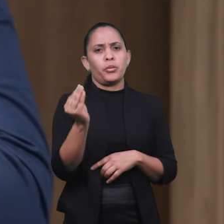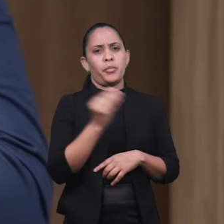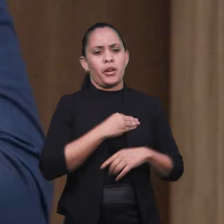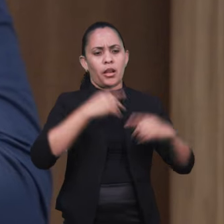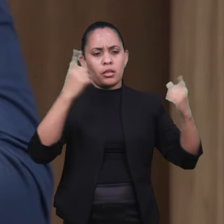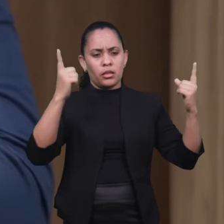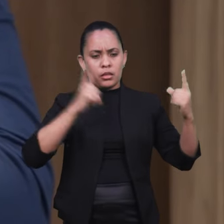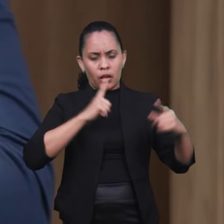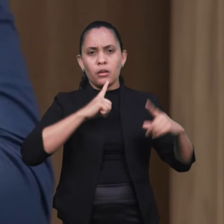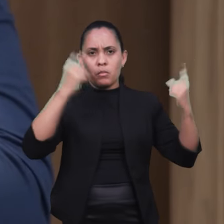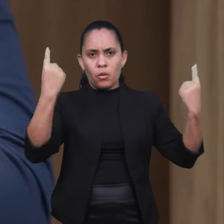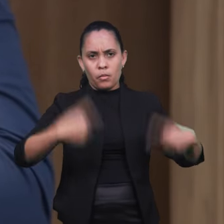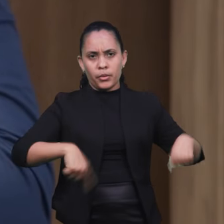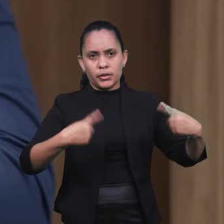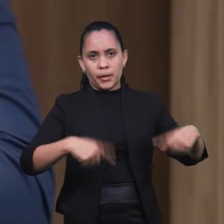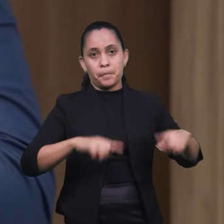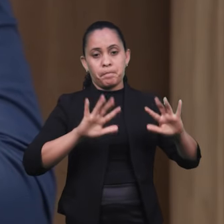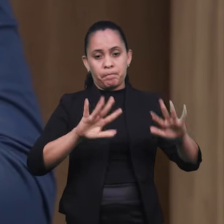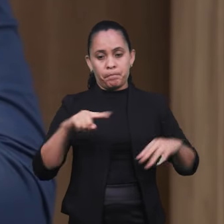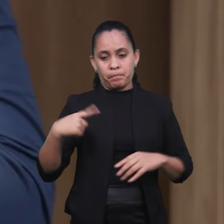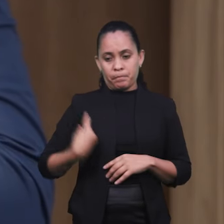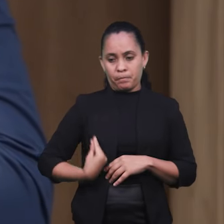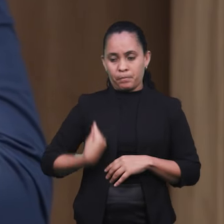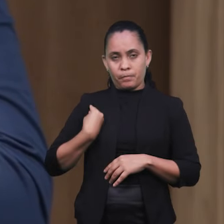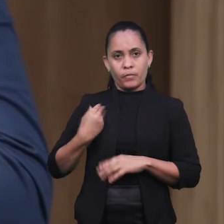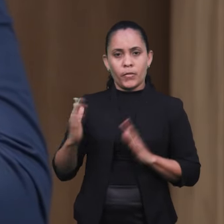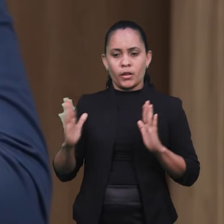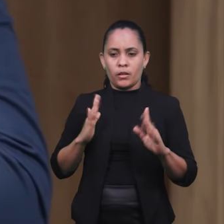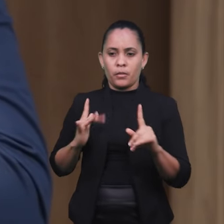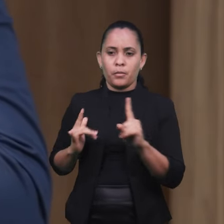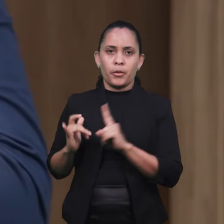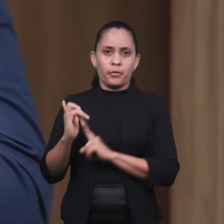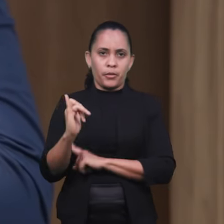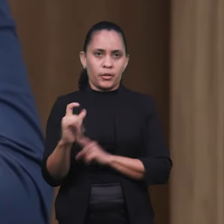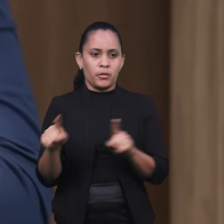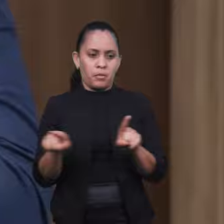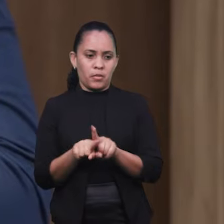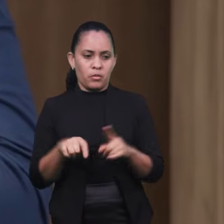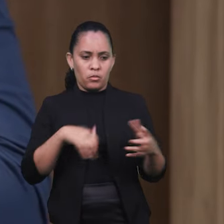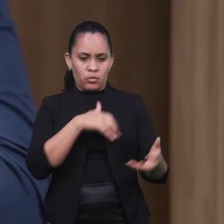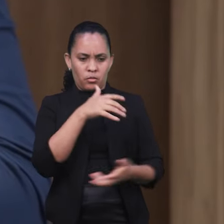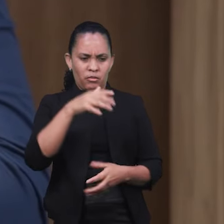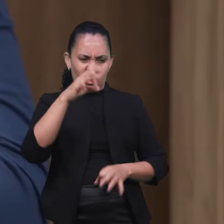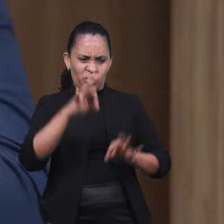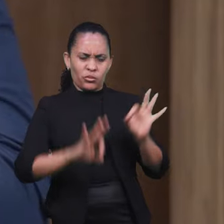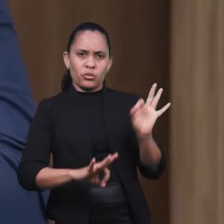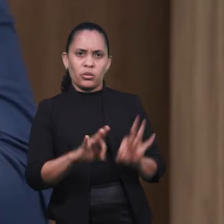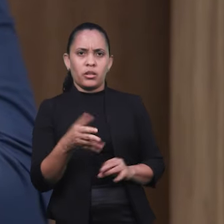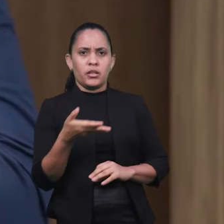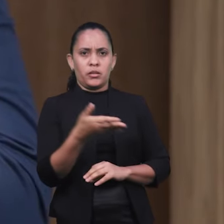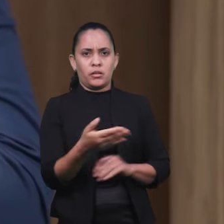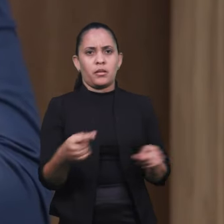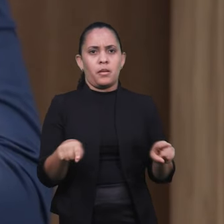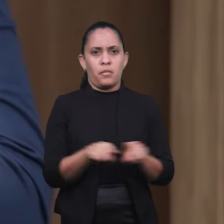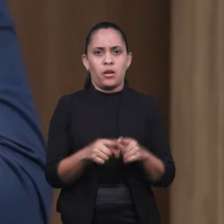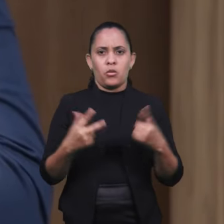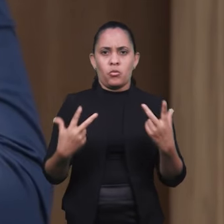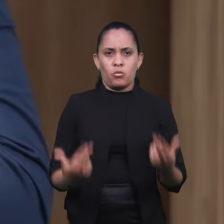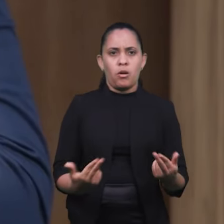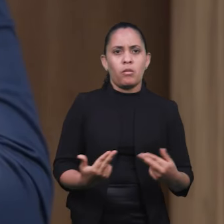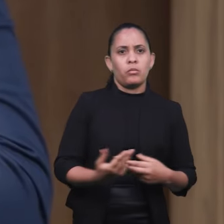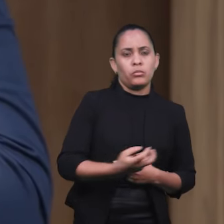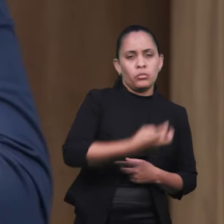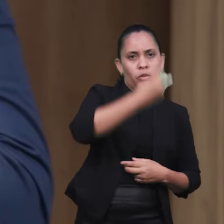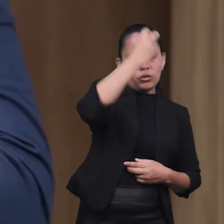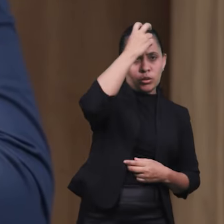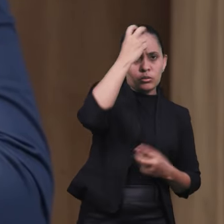Há uma oposição, mas nós vivemos um cenário profético também. Nós vemos sobre o mundo juízos, como vieram sobre o Egito,